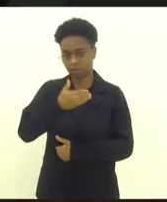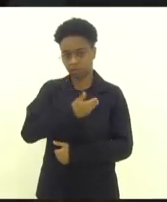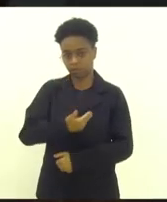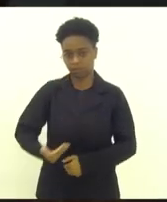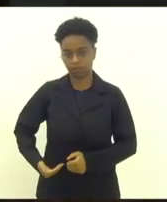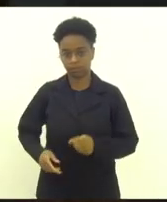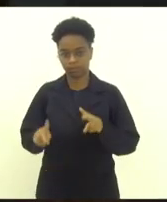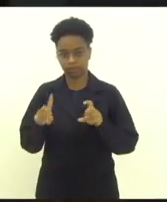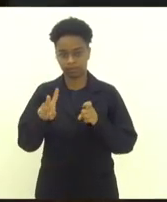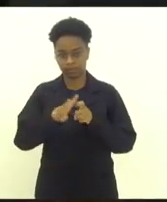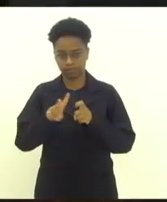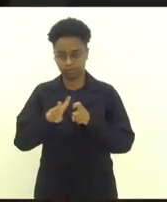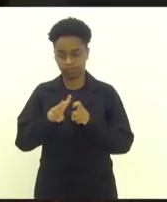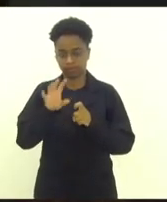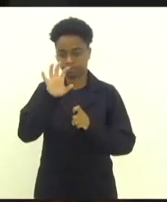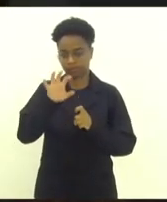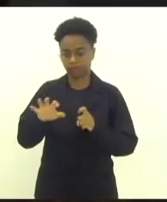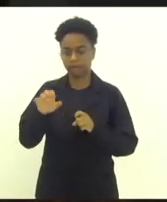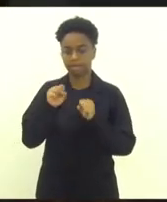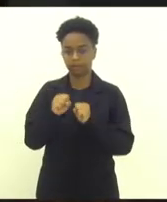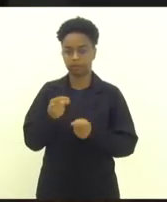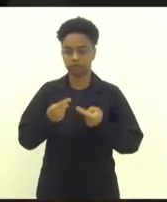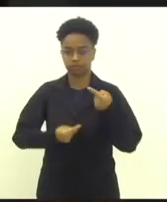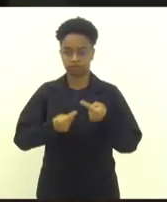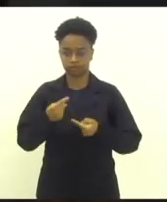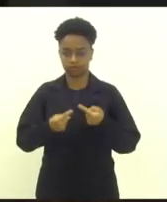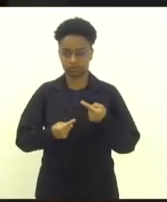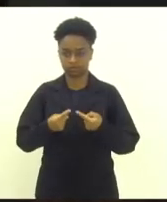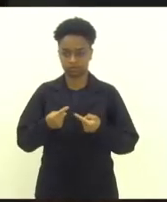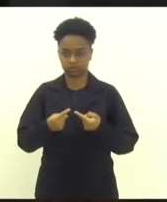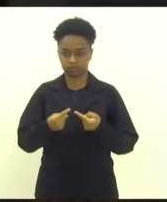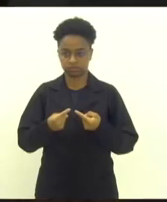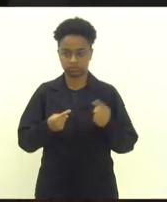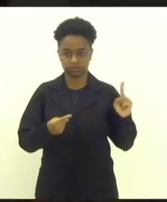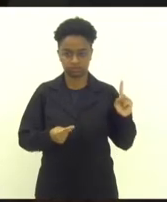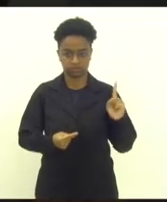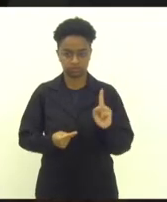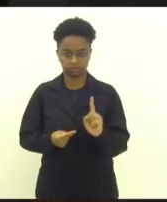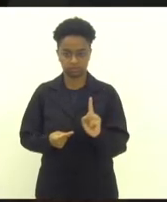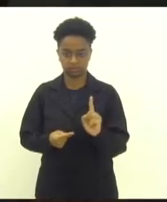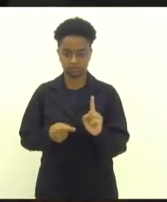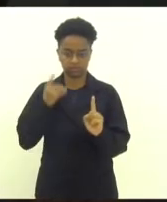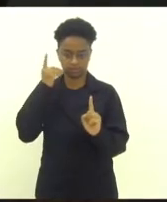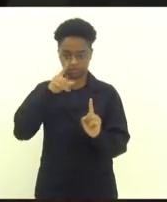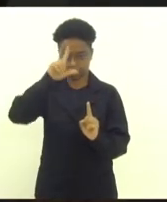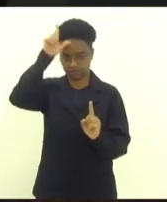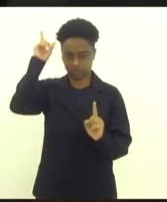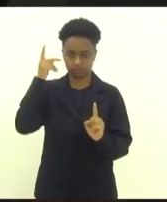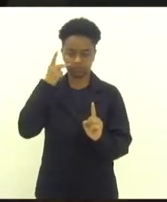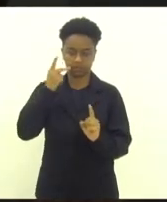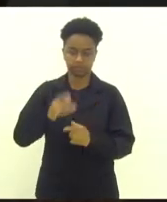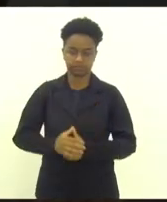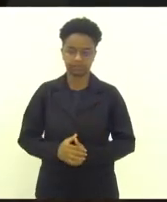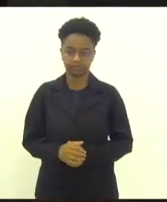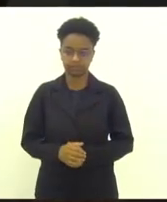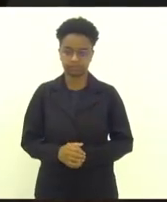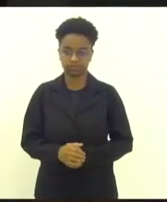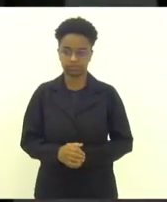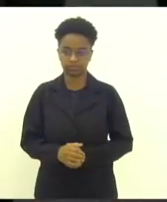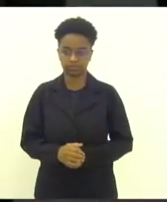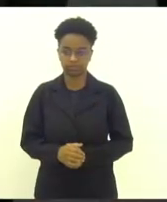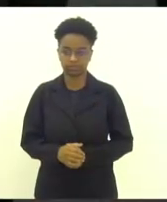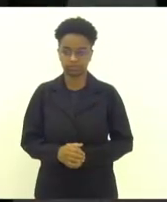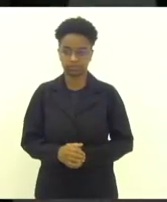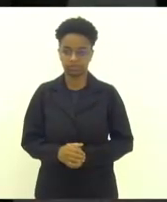regionais em discussão Deputado Luiz Paulo por favor